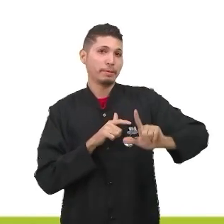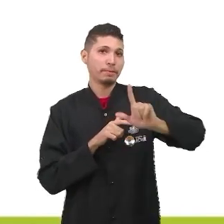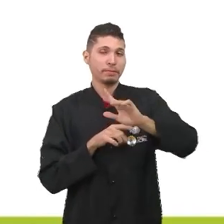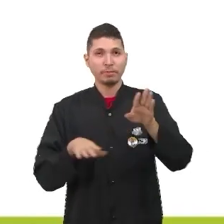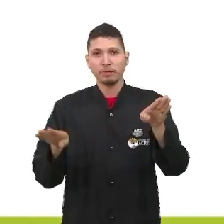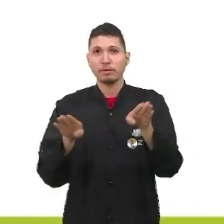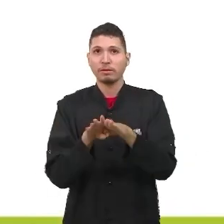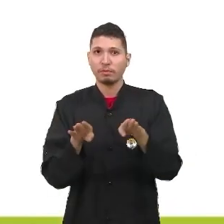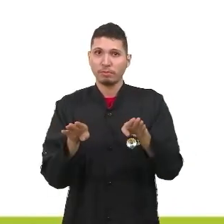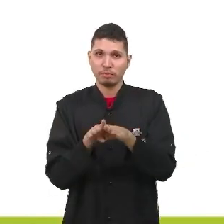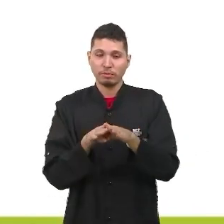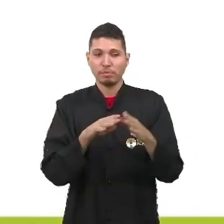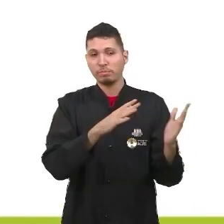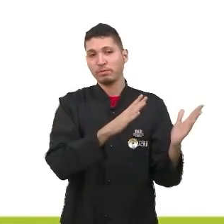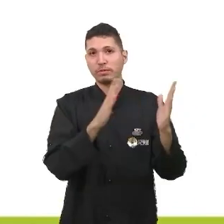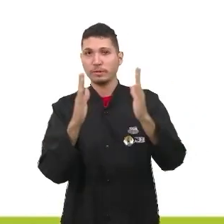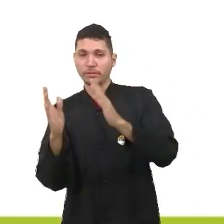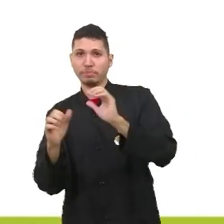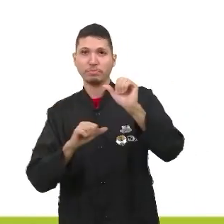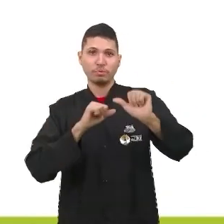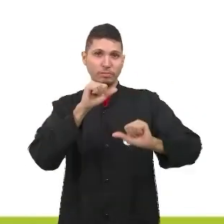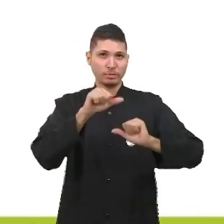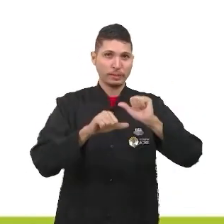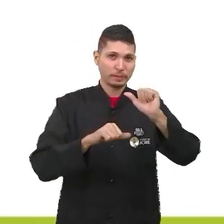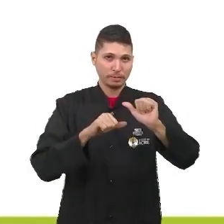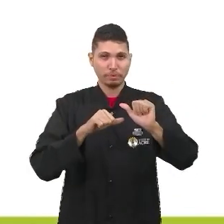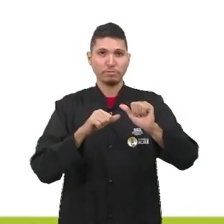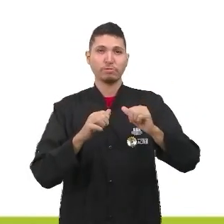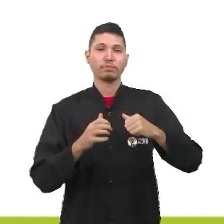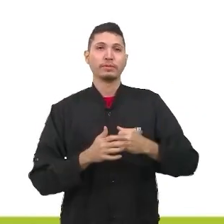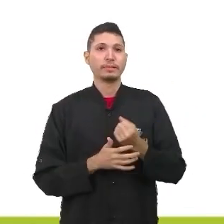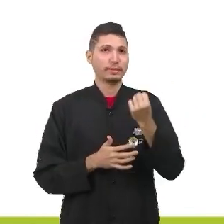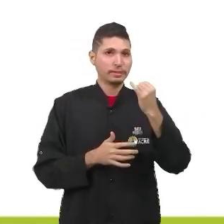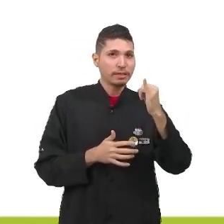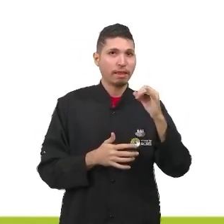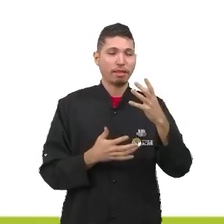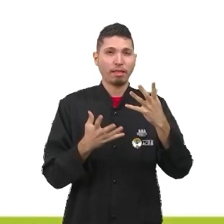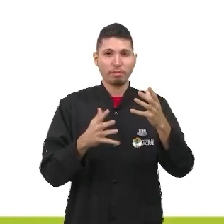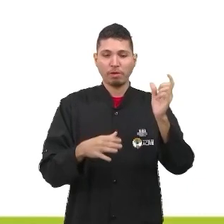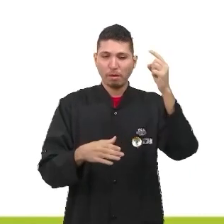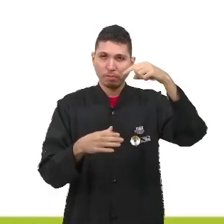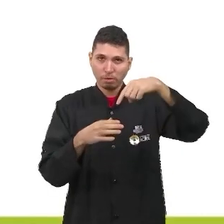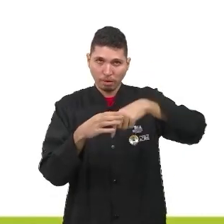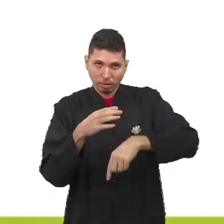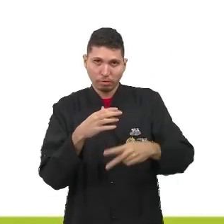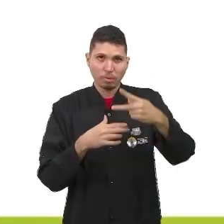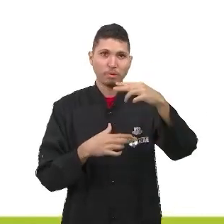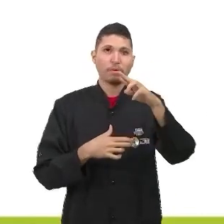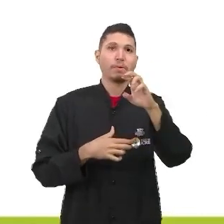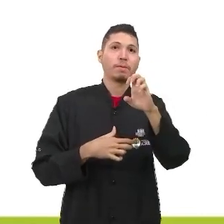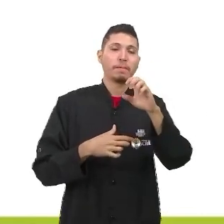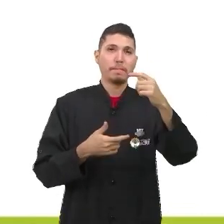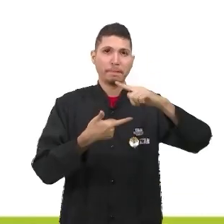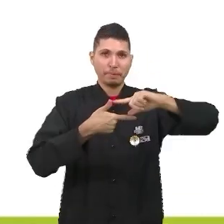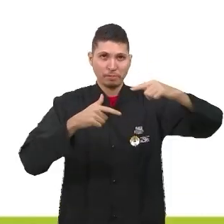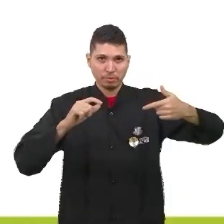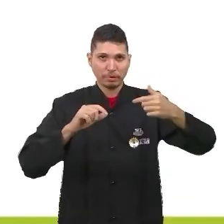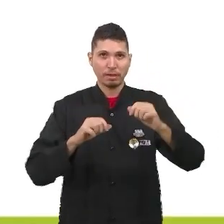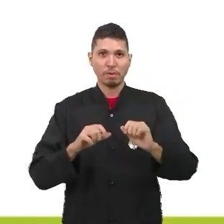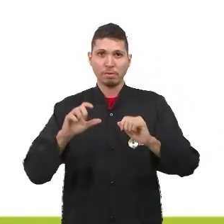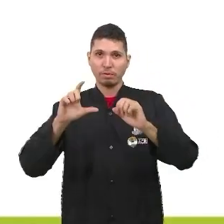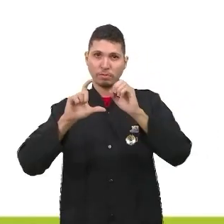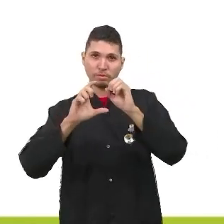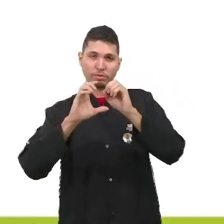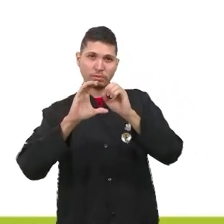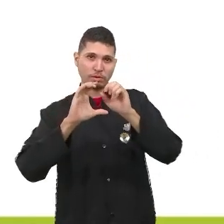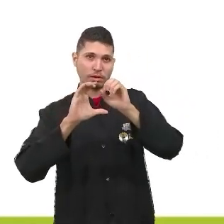termo, né? um período de transição. Então, se você quiser saber mais sobre o pré-modernismo, se aprofundar um pouco mais, nós temos aqui o QR Code ao lado e